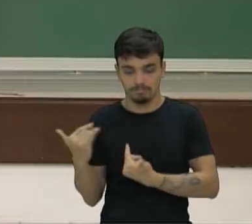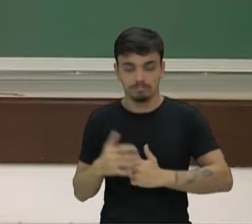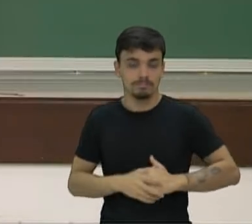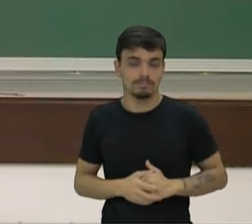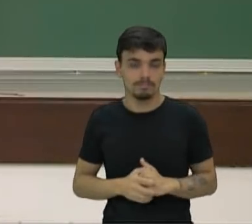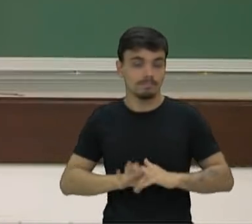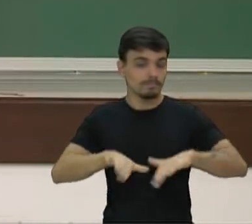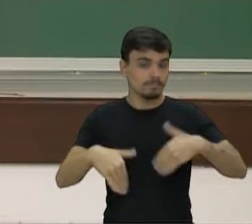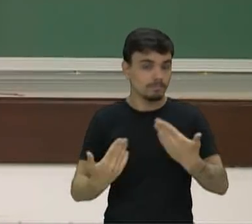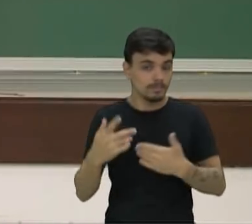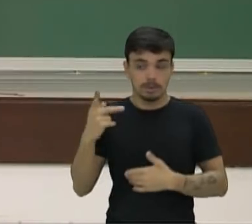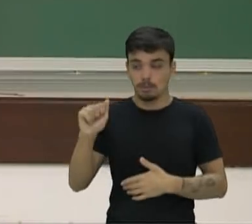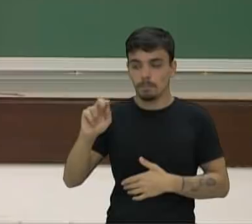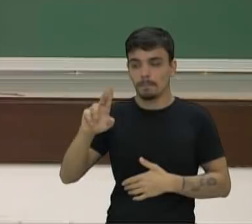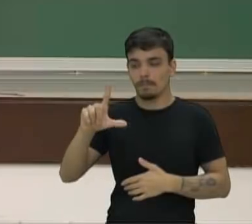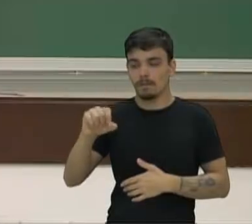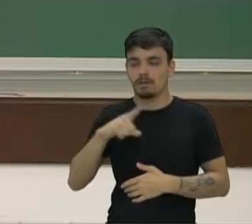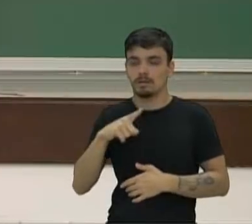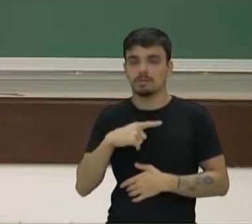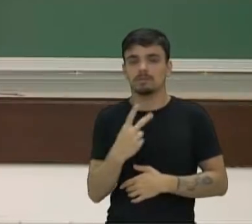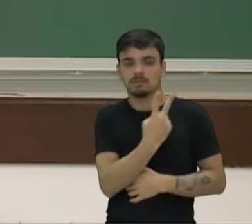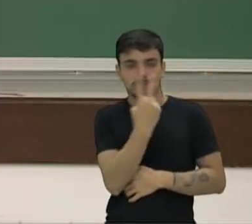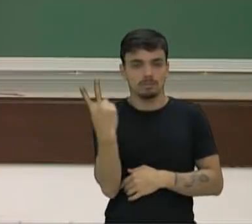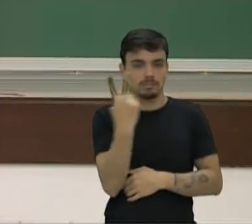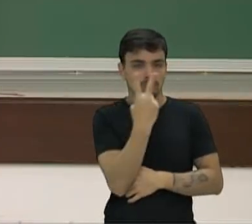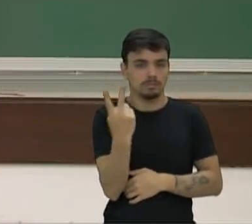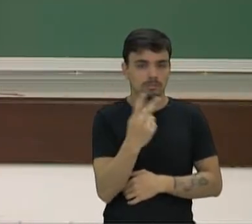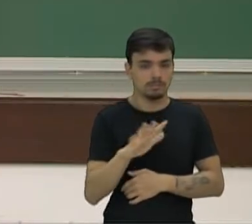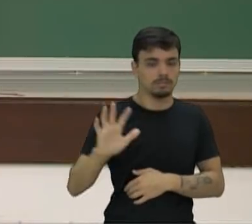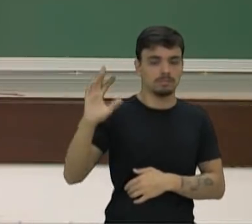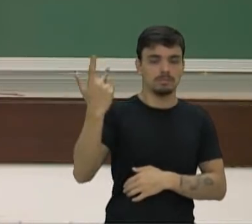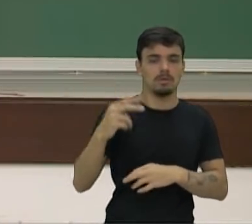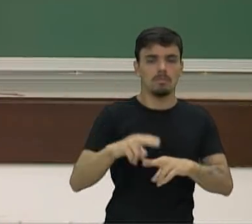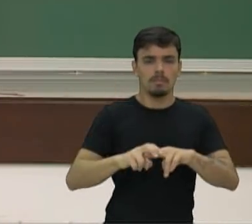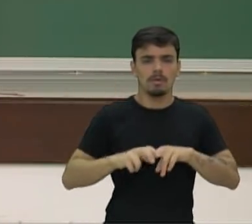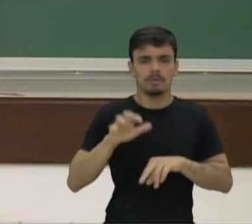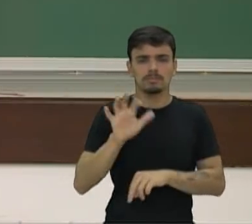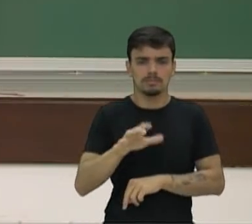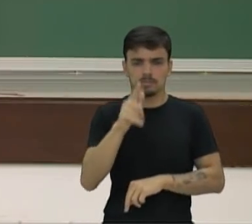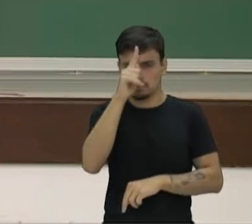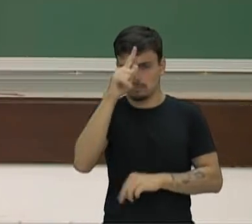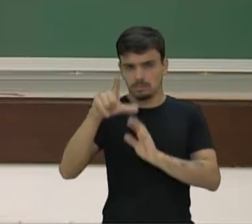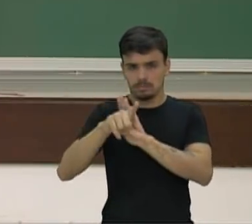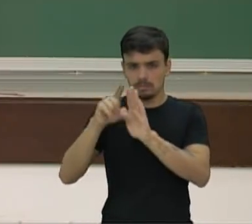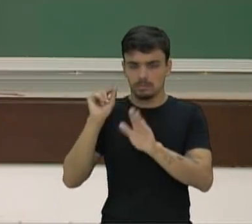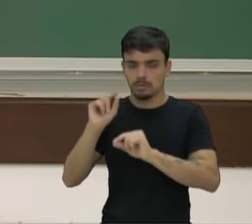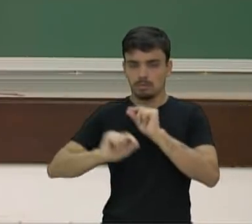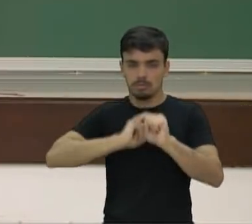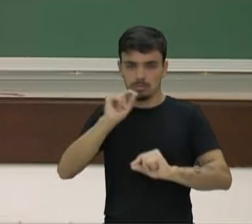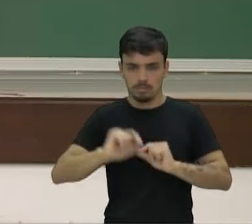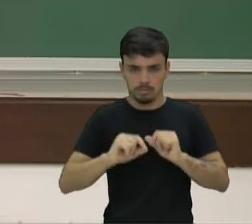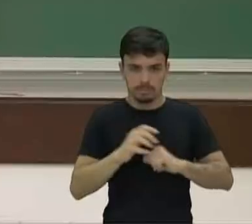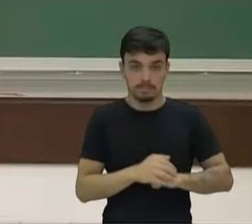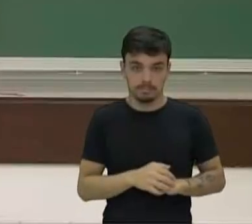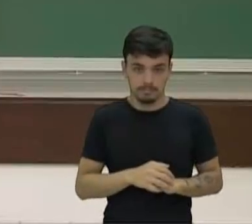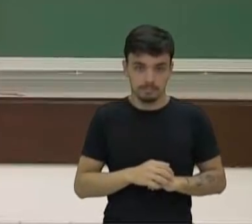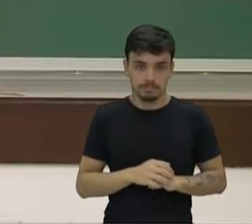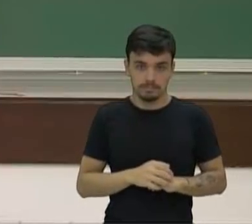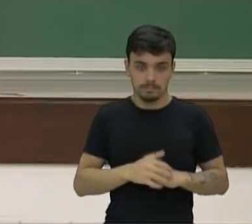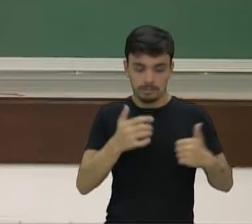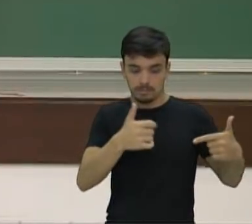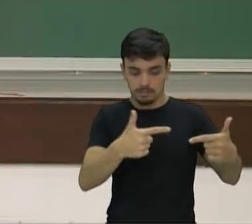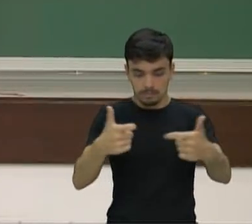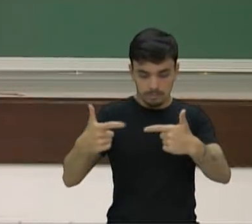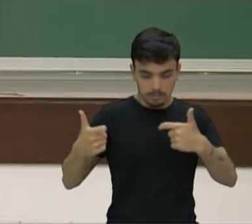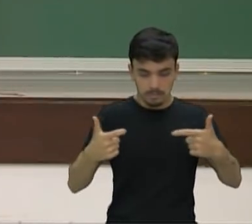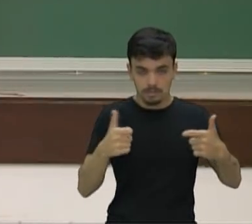professor Paulo, duas atividades sociais muito importantes na Grécia, a guerra e, como ele